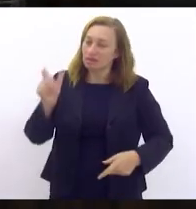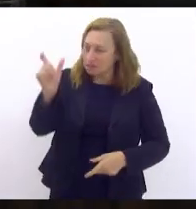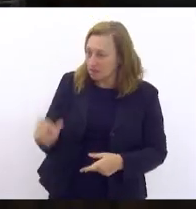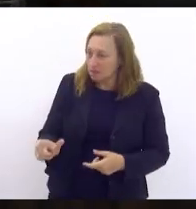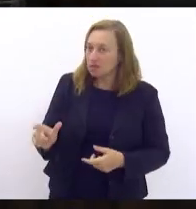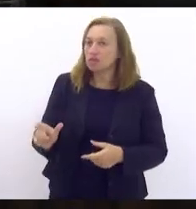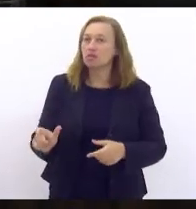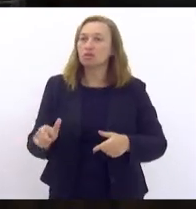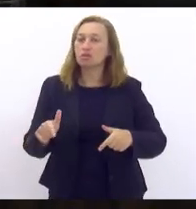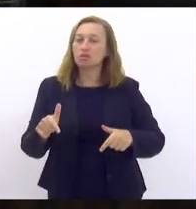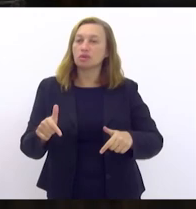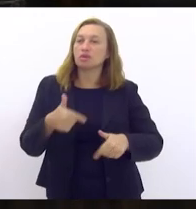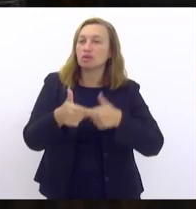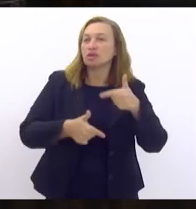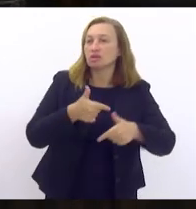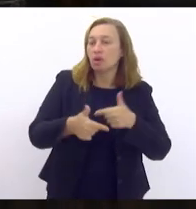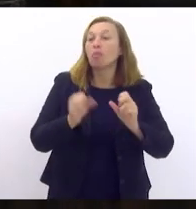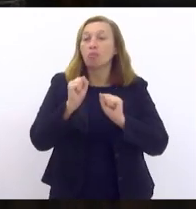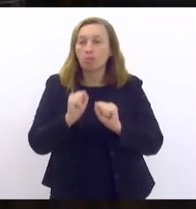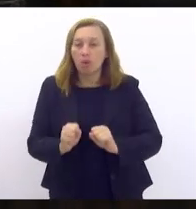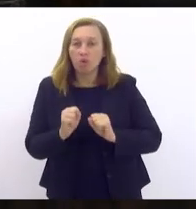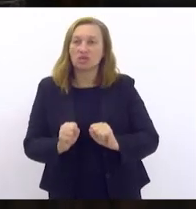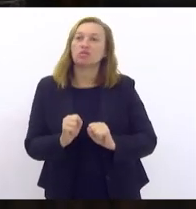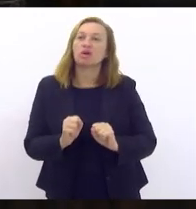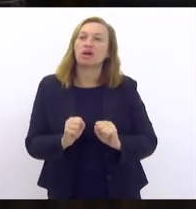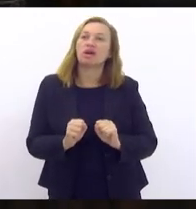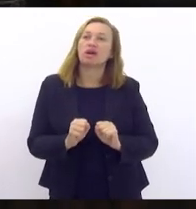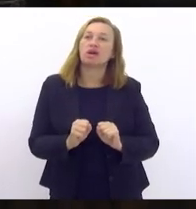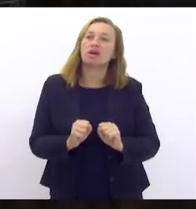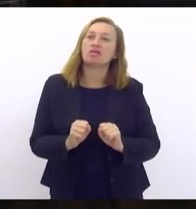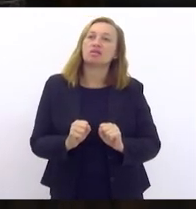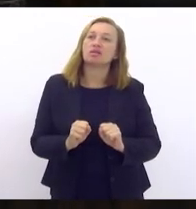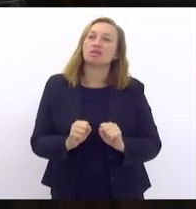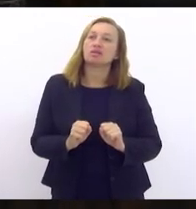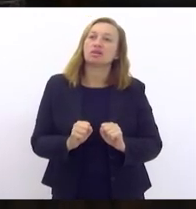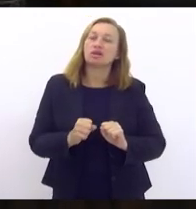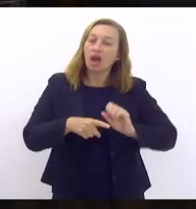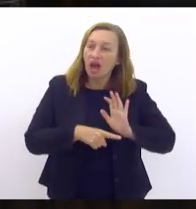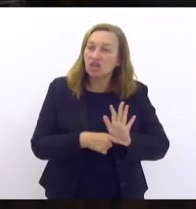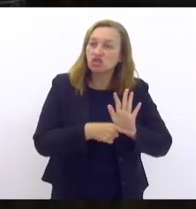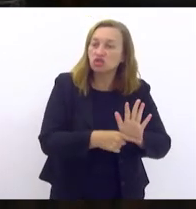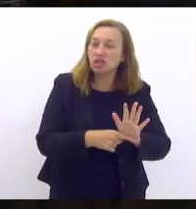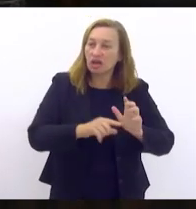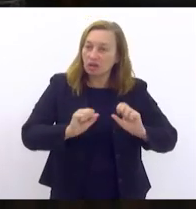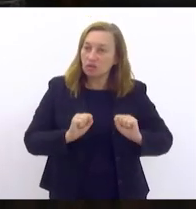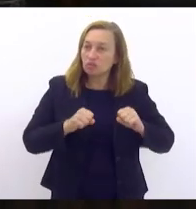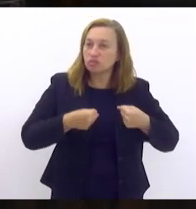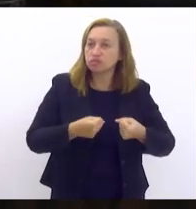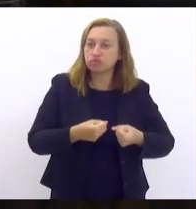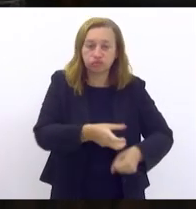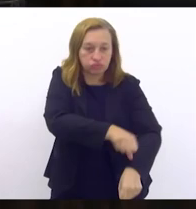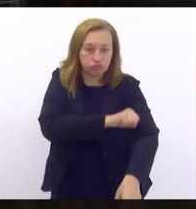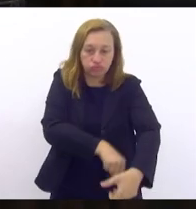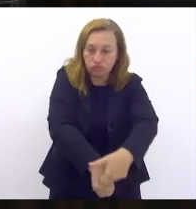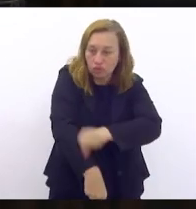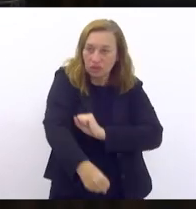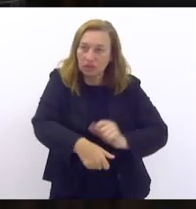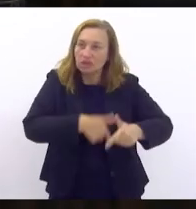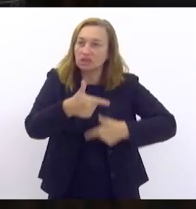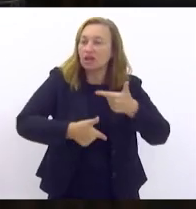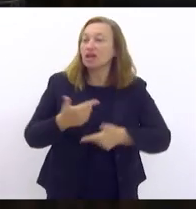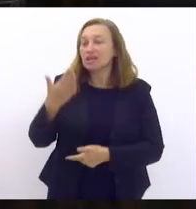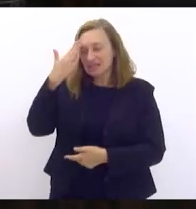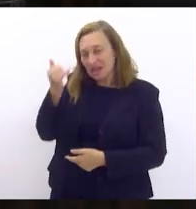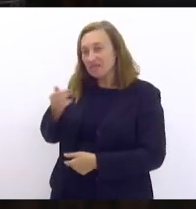trabalhadores possam efetivamente é contribuir com a sua força de trabalho da forma que eles